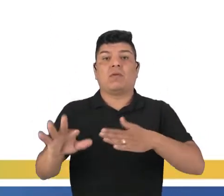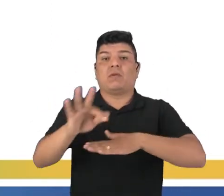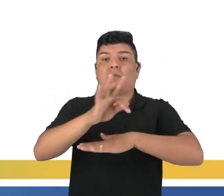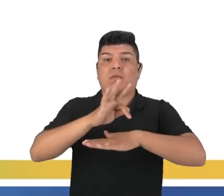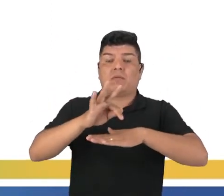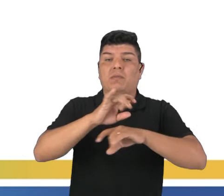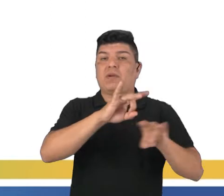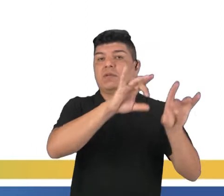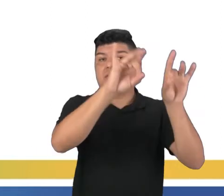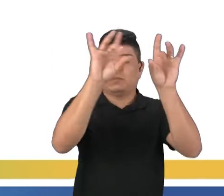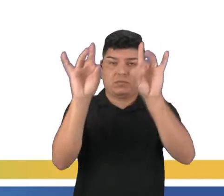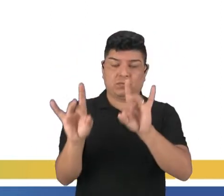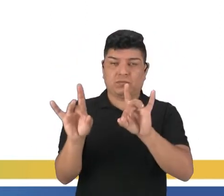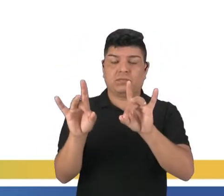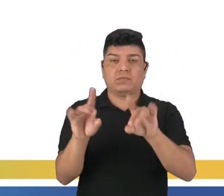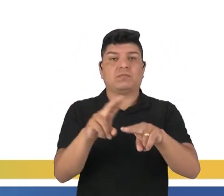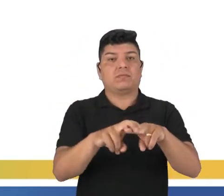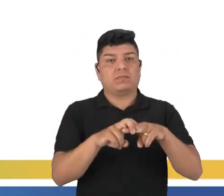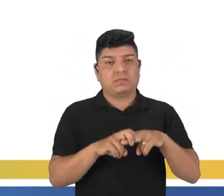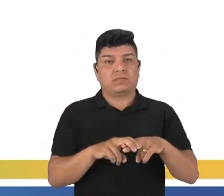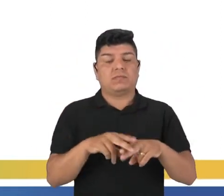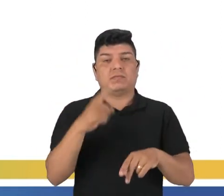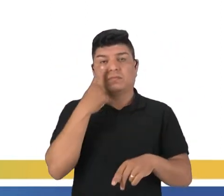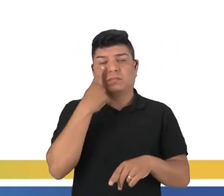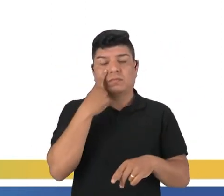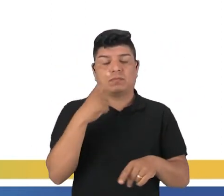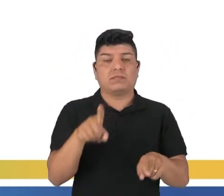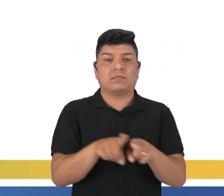e específico, tá bom? Então, a gente vai ver